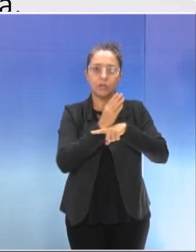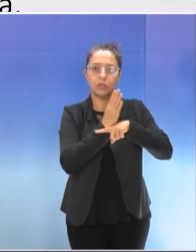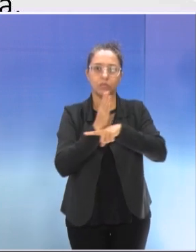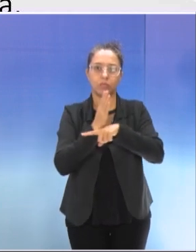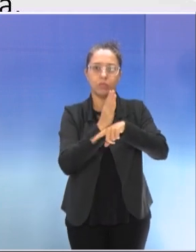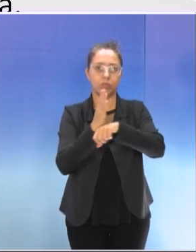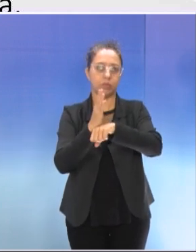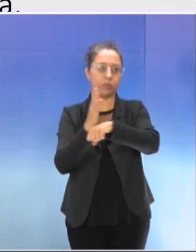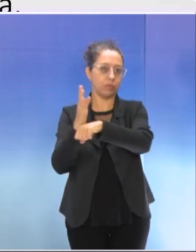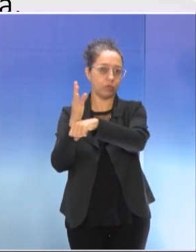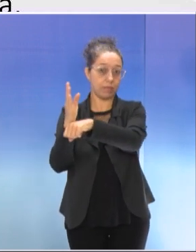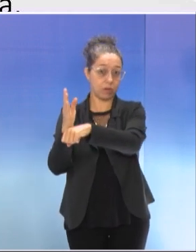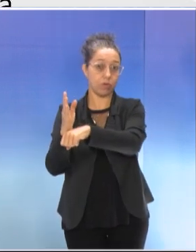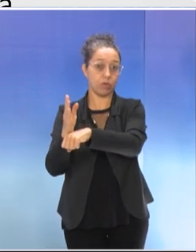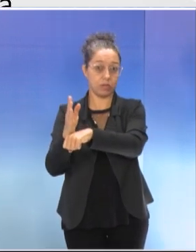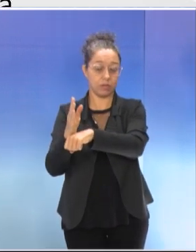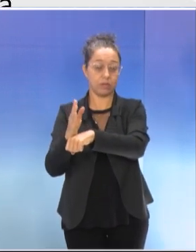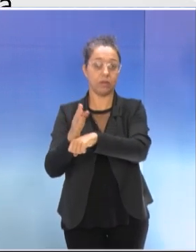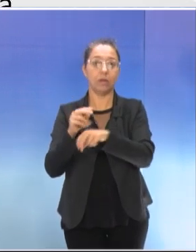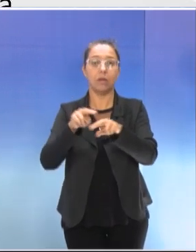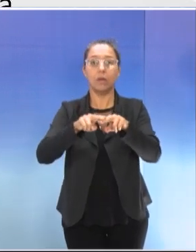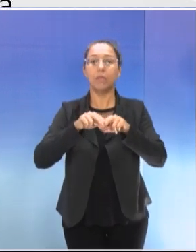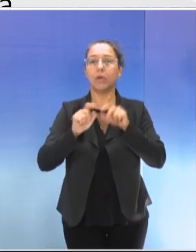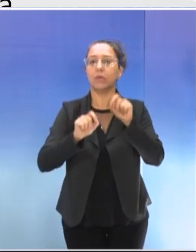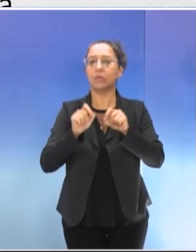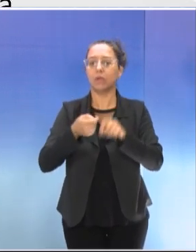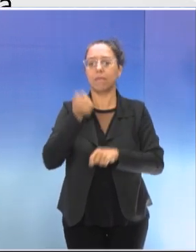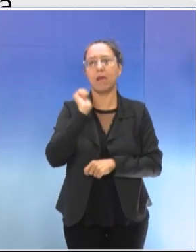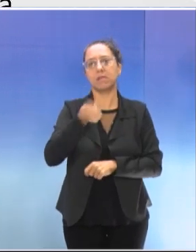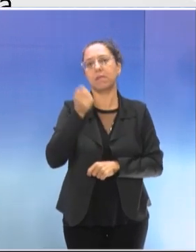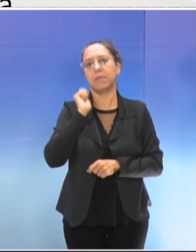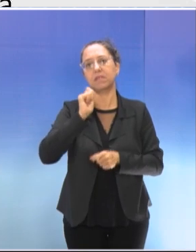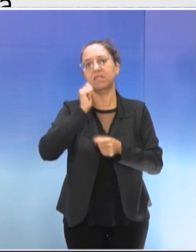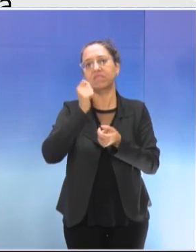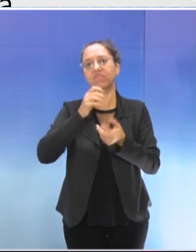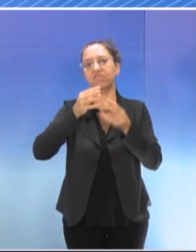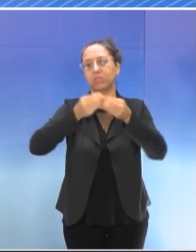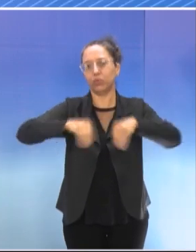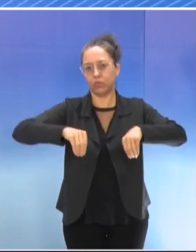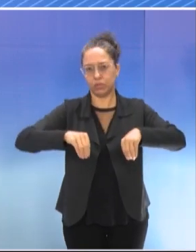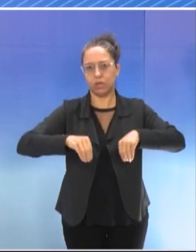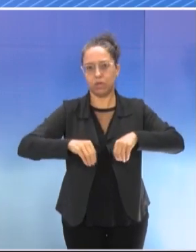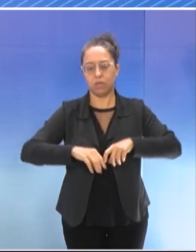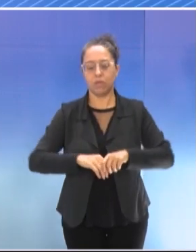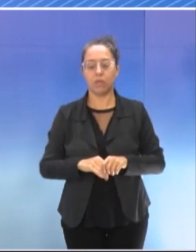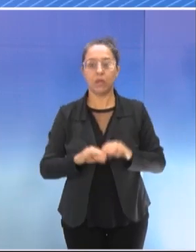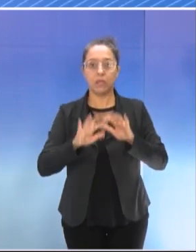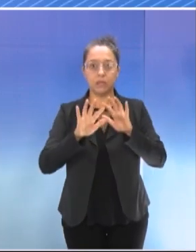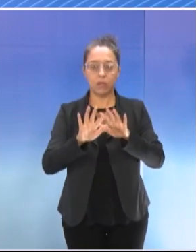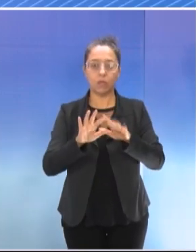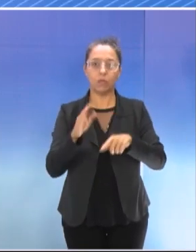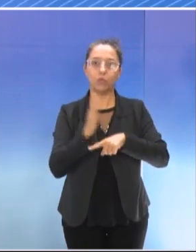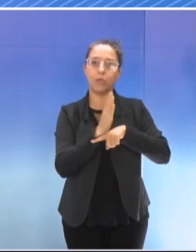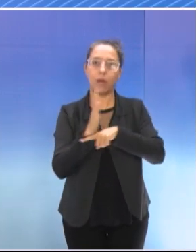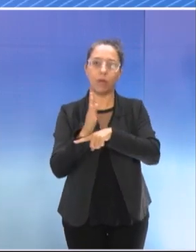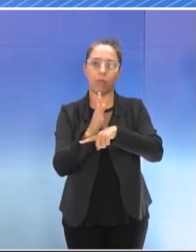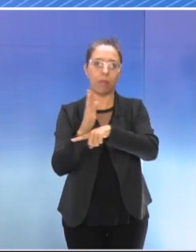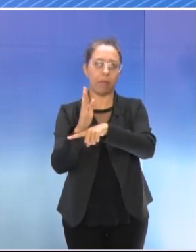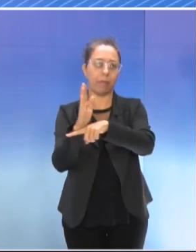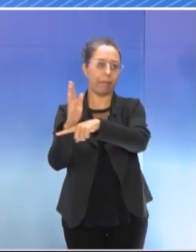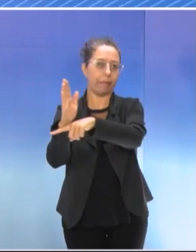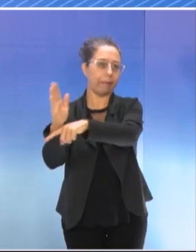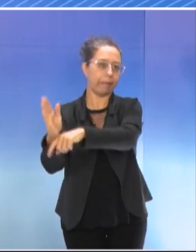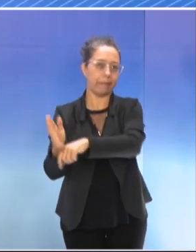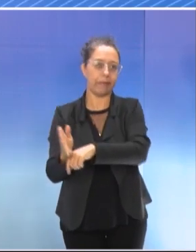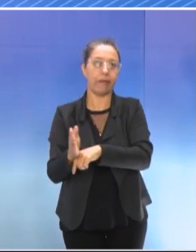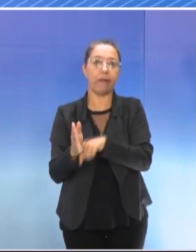Atlântico. Por que desapareceu? Por causa da pesca predatória, certo? Esse tubarão, ele se